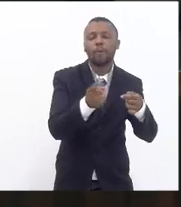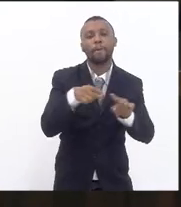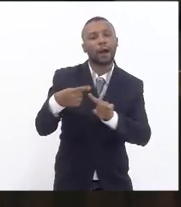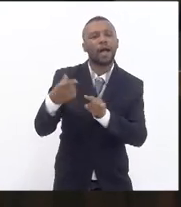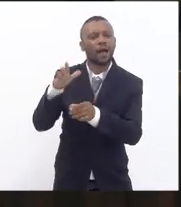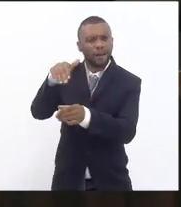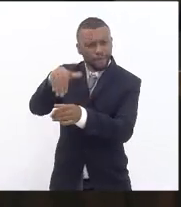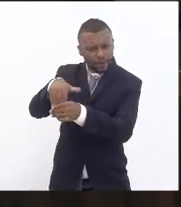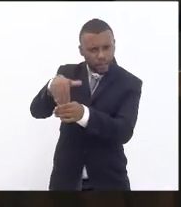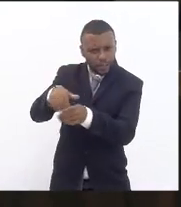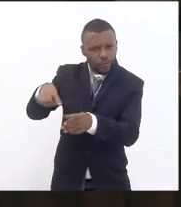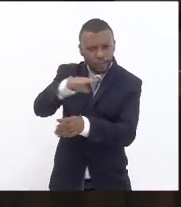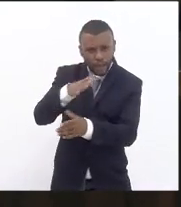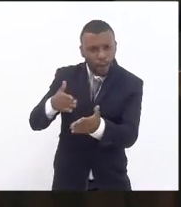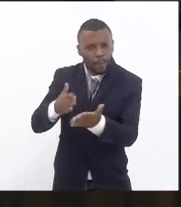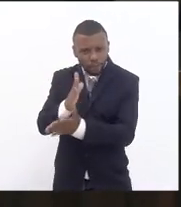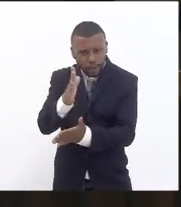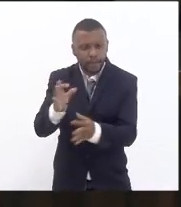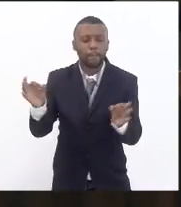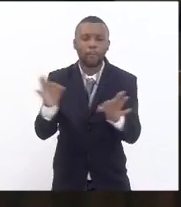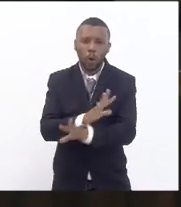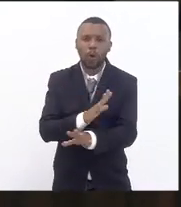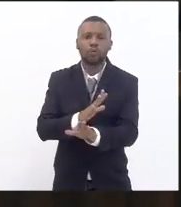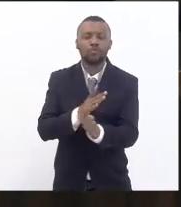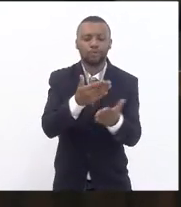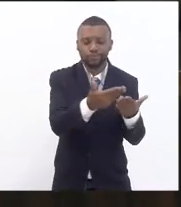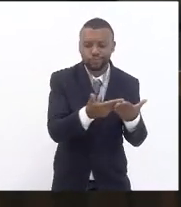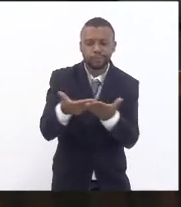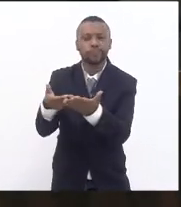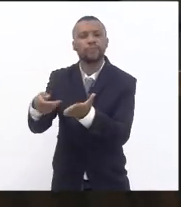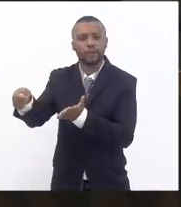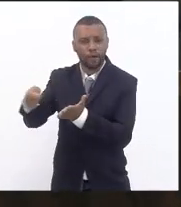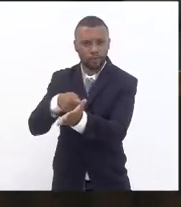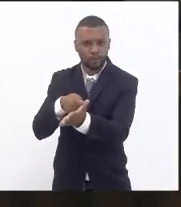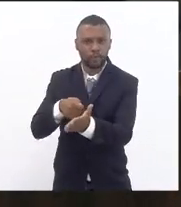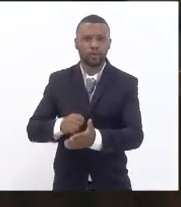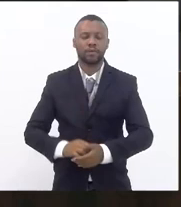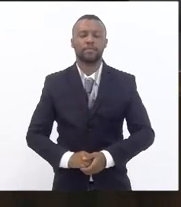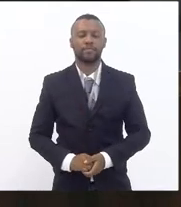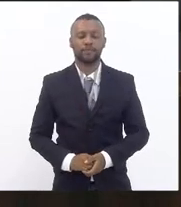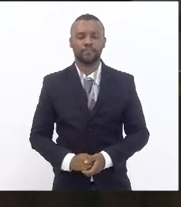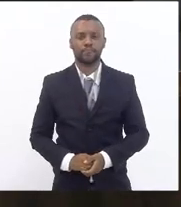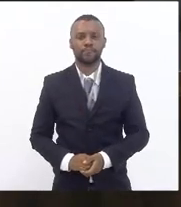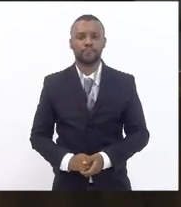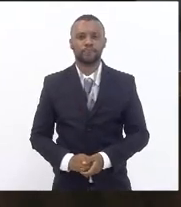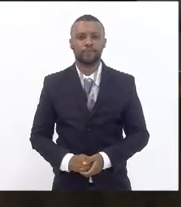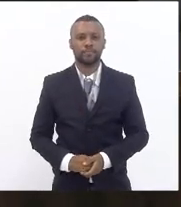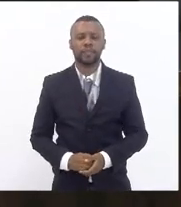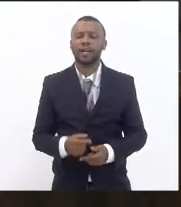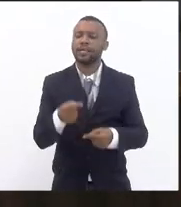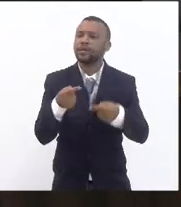permaneçam como estão. Aprovado, vai autógrafo. Em discussão,